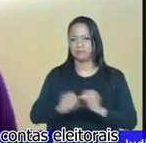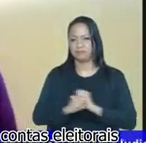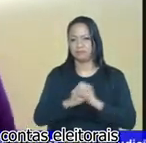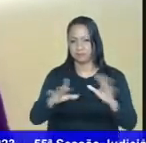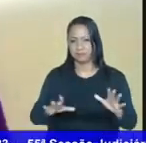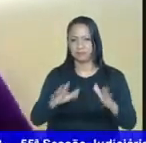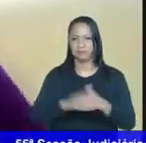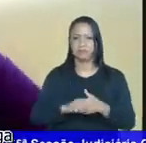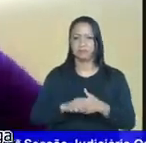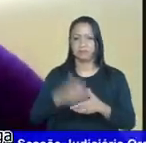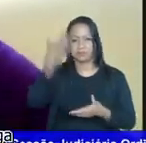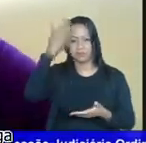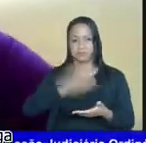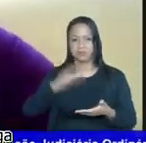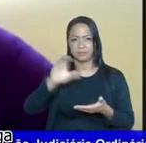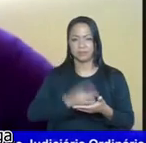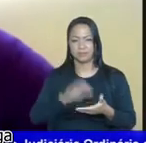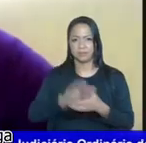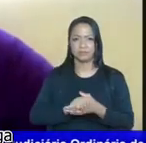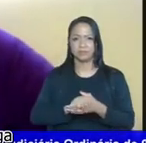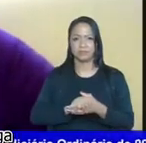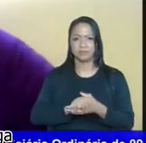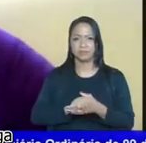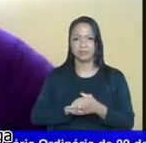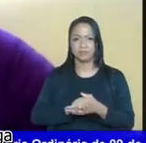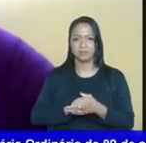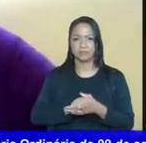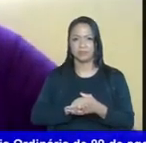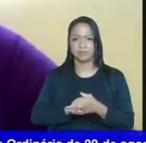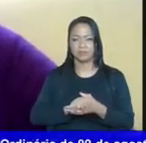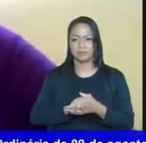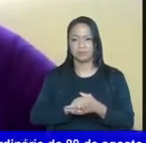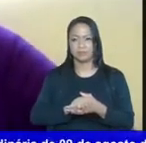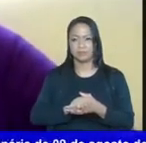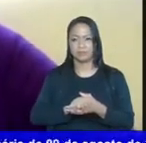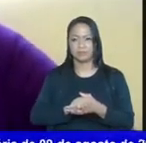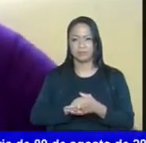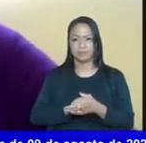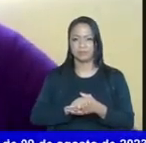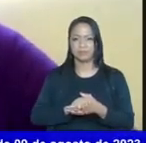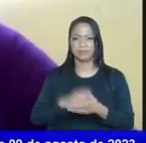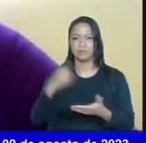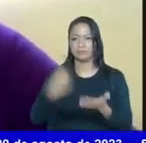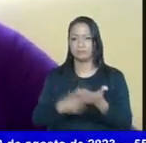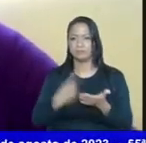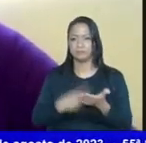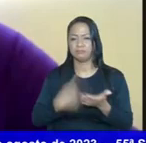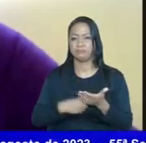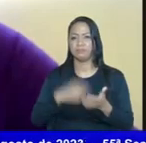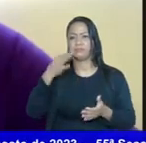reunião eleitorais, de forma eles híbrida. foram postos por Zilma Souza de Melo Braga, em face do acordo do TRE